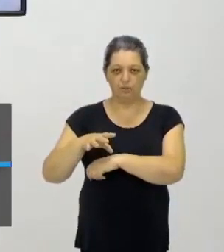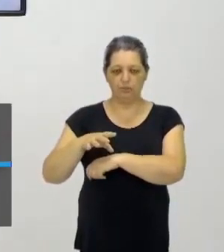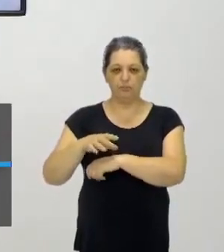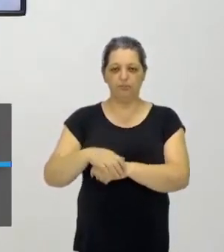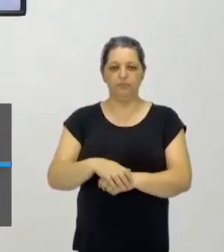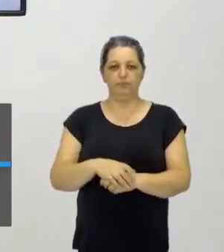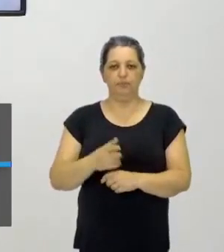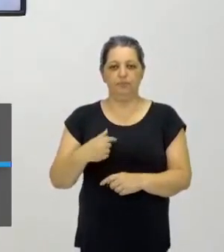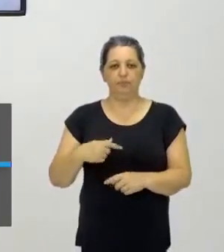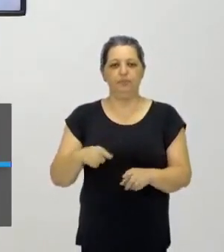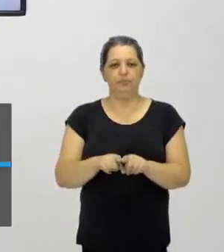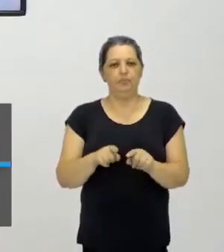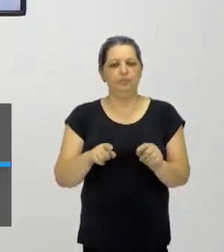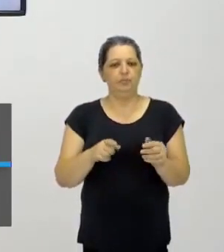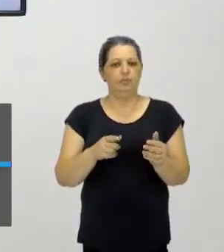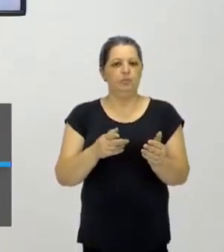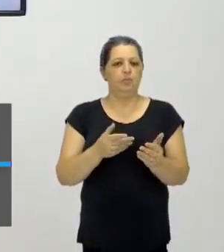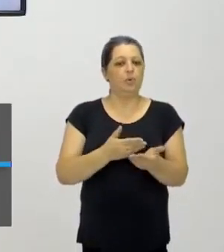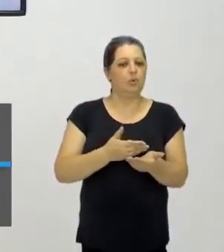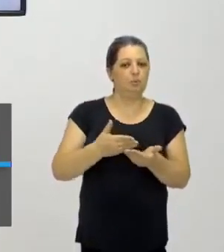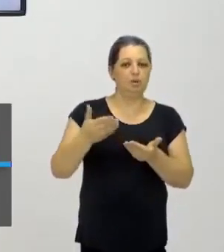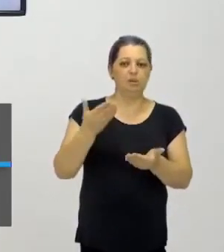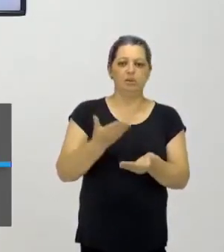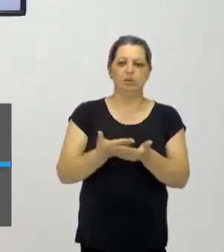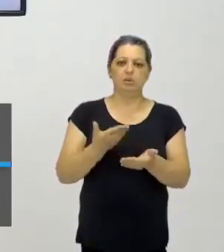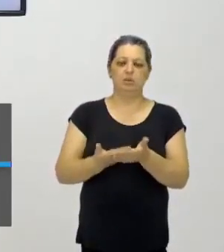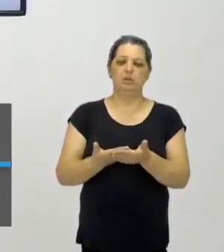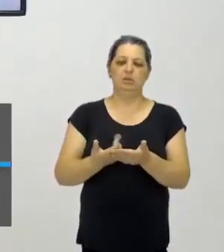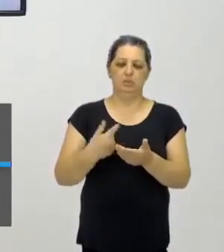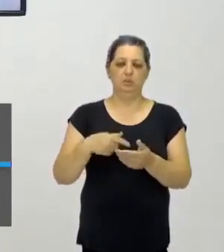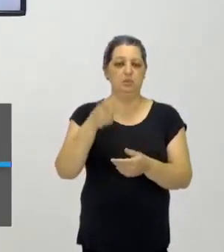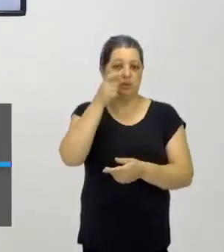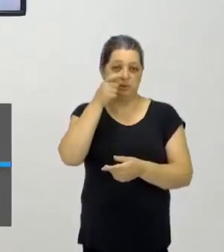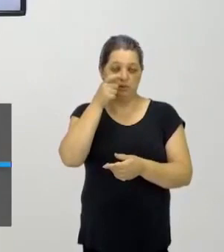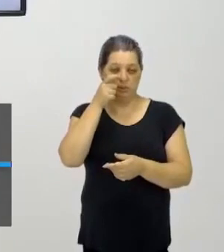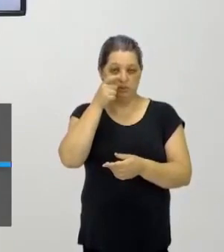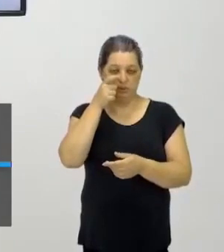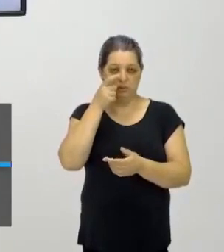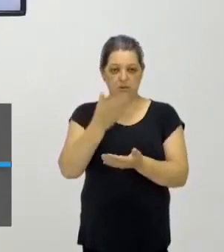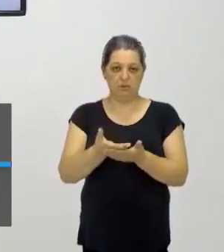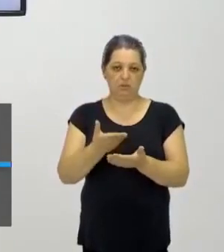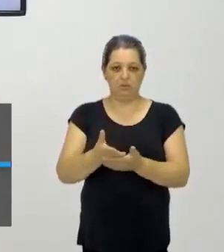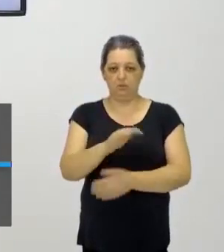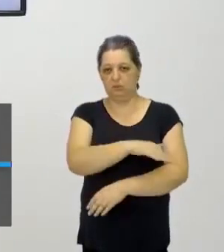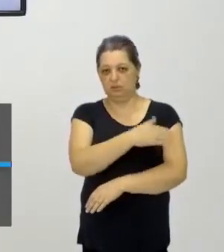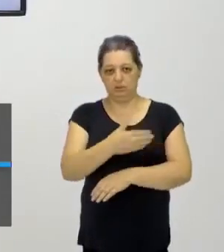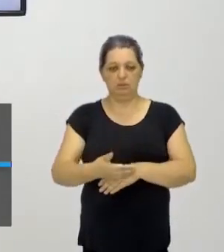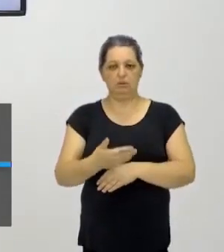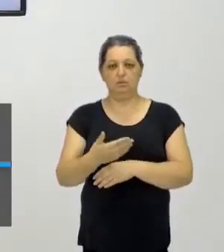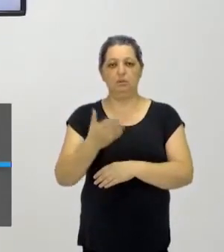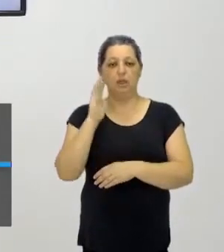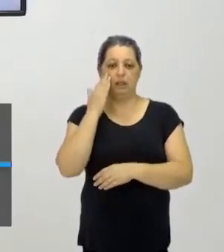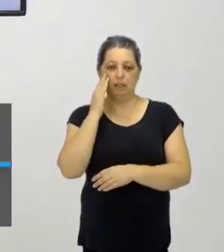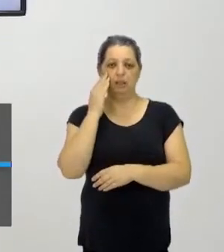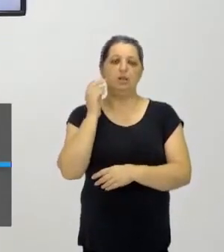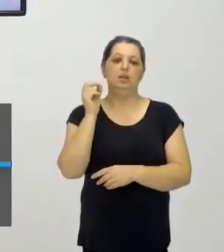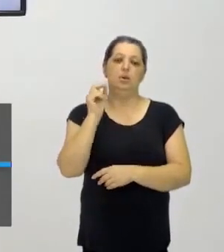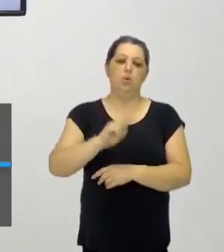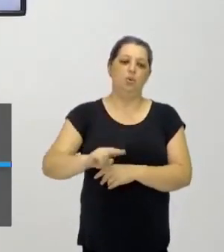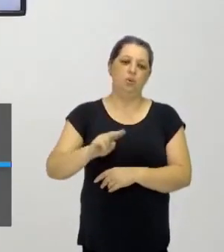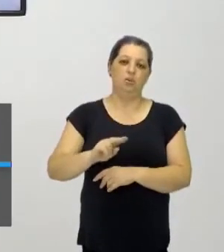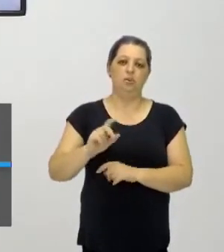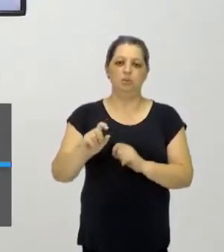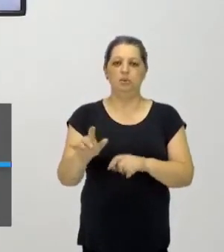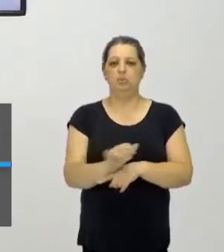lá. Eu faço uma pequena abertura antes da aula, mas assistam as aulas para que vocês entendam e usem aí os reading strategies,